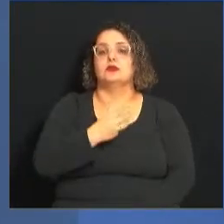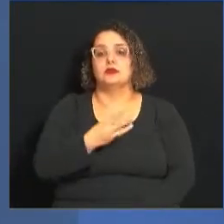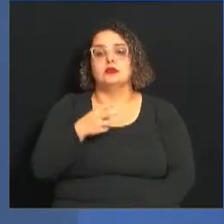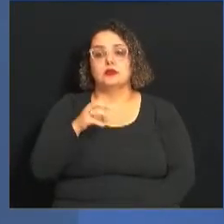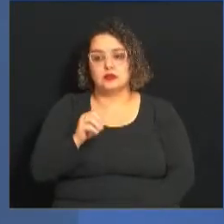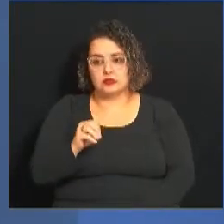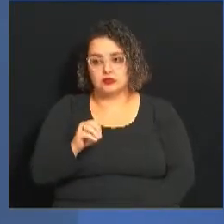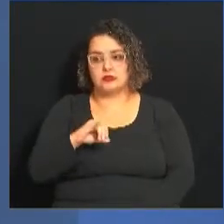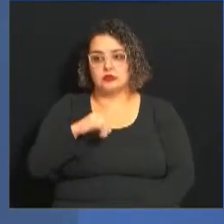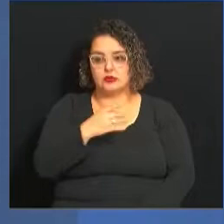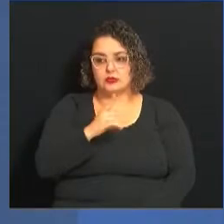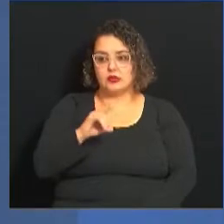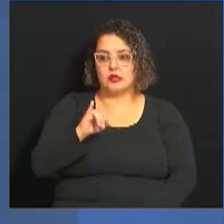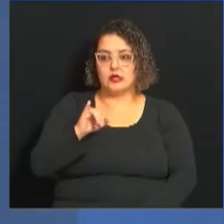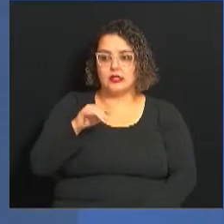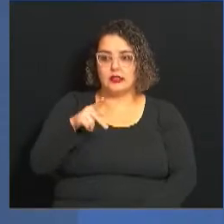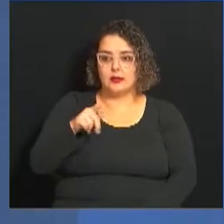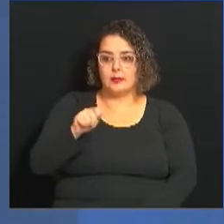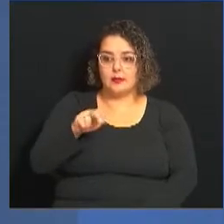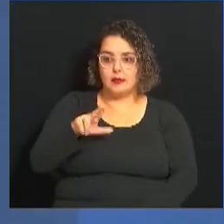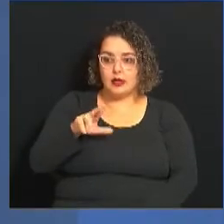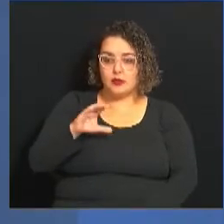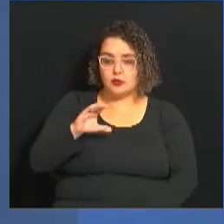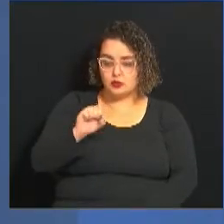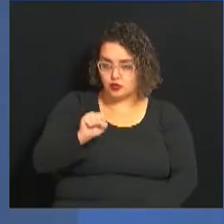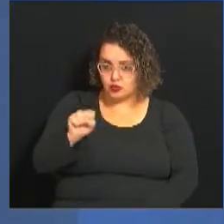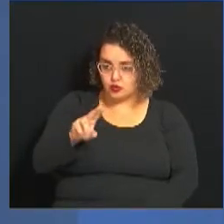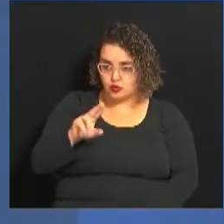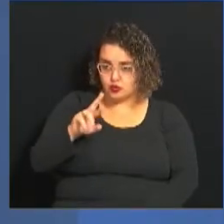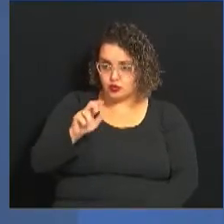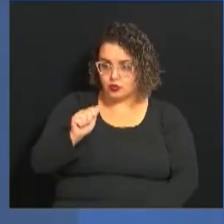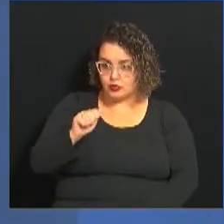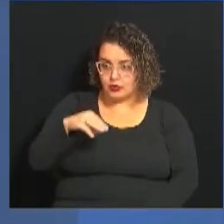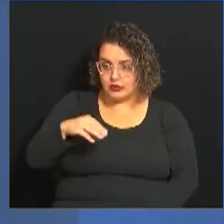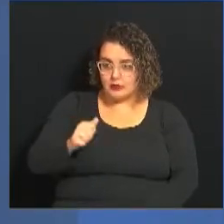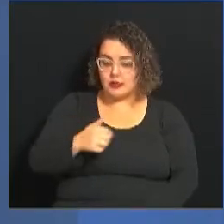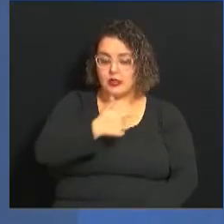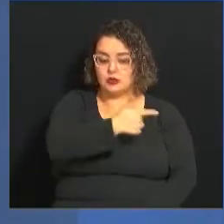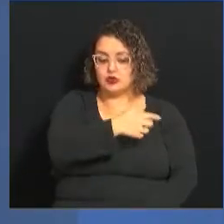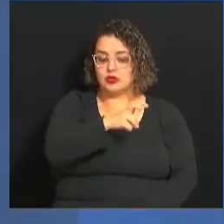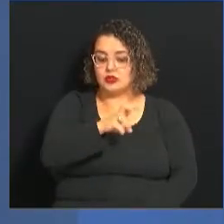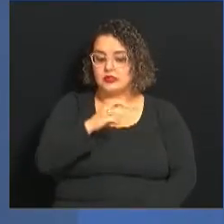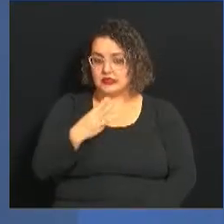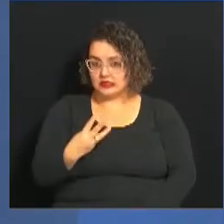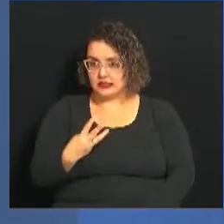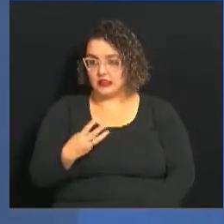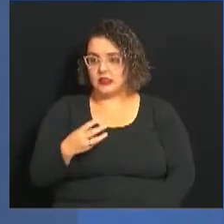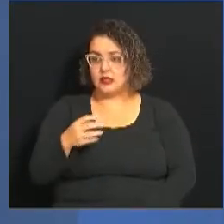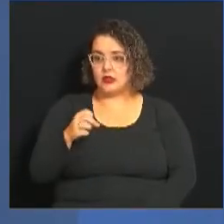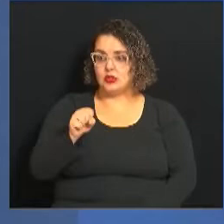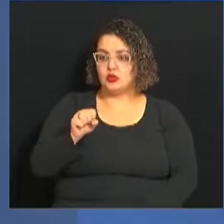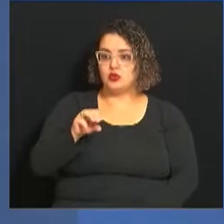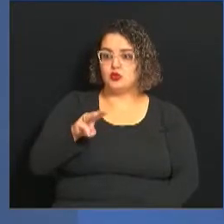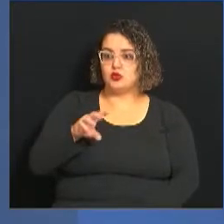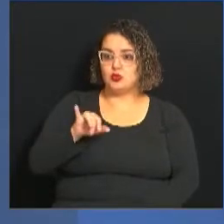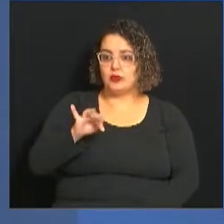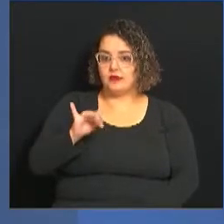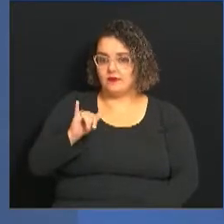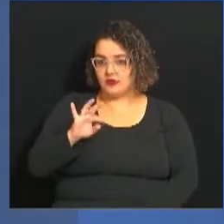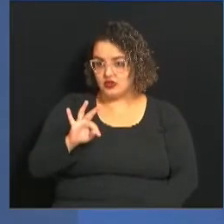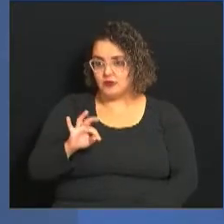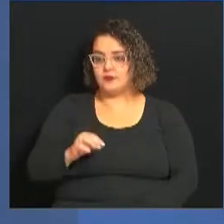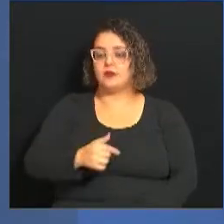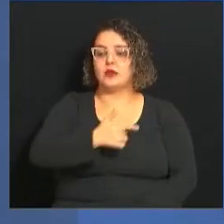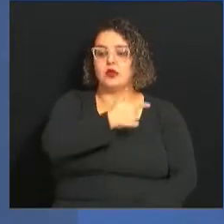Jardim Ipauçurama Parque dos Residás, a 253, que é o Swift Boa Vista,